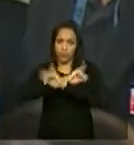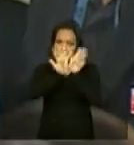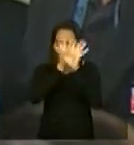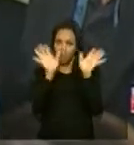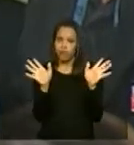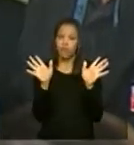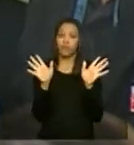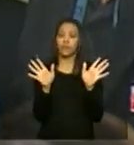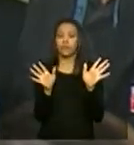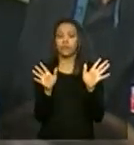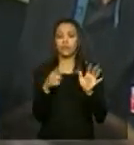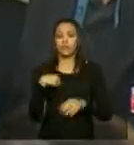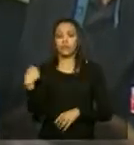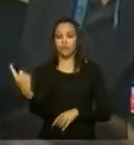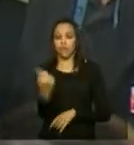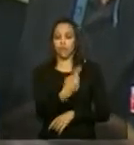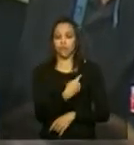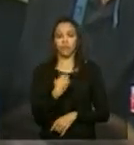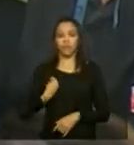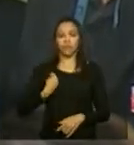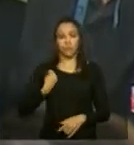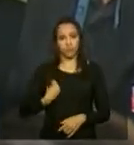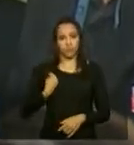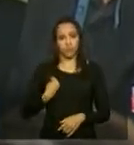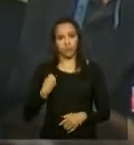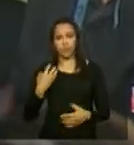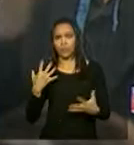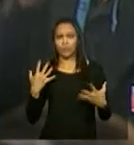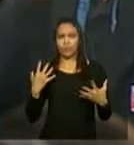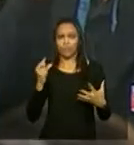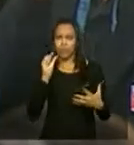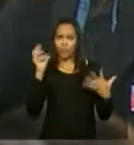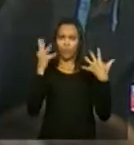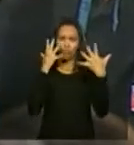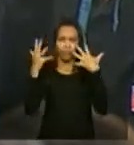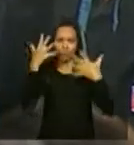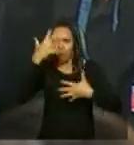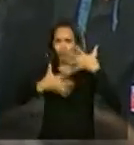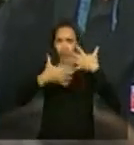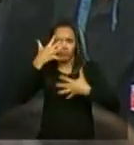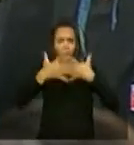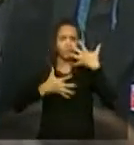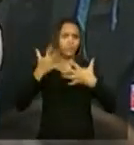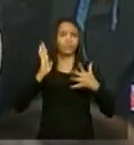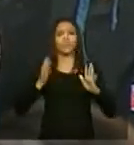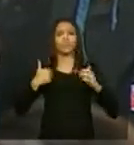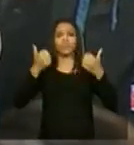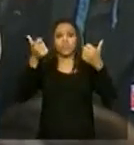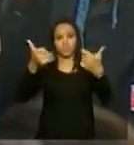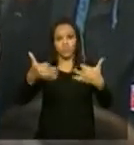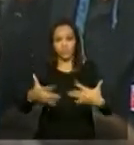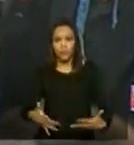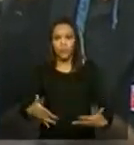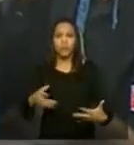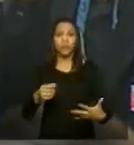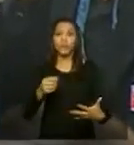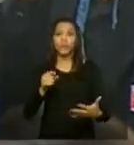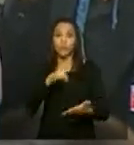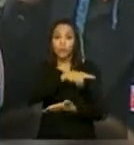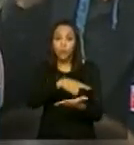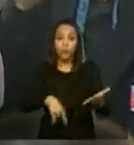nós aqui estamos um pouco confusos em relação às declarações foram feitas anteriormente sobre o laudo e